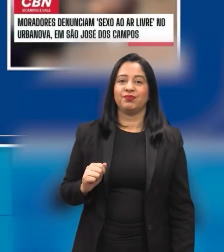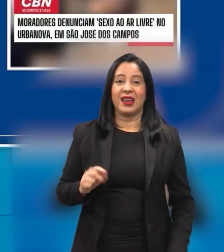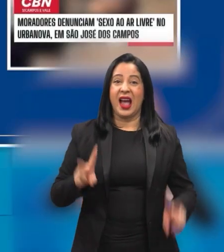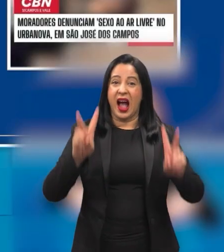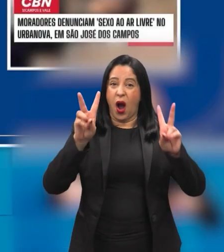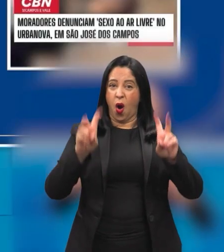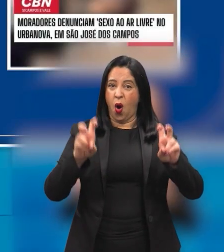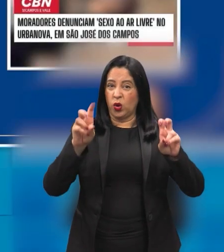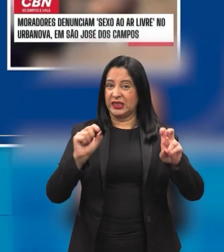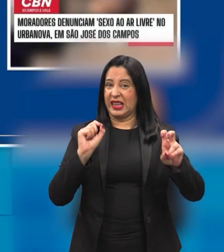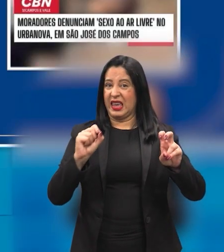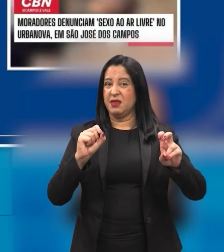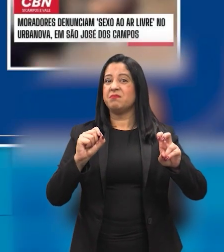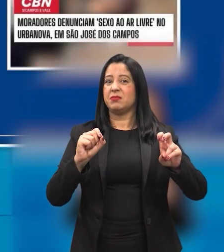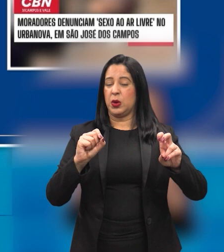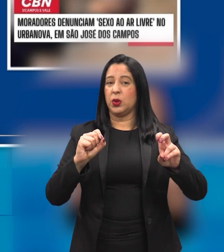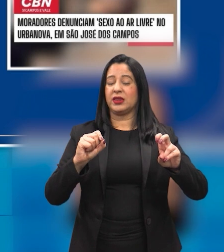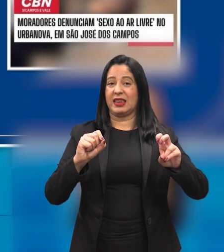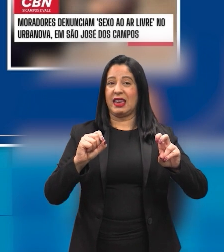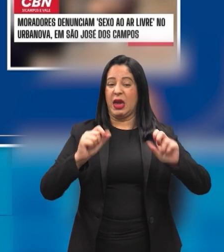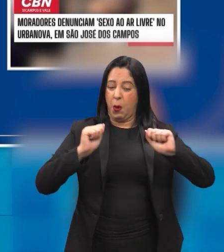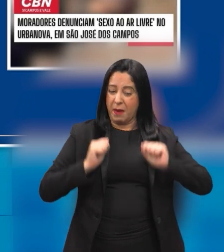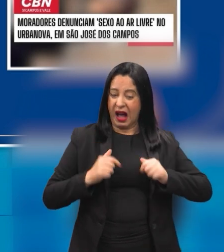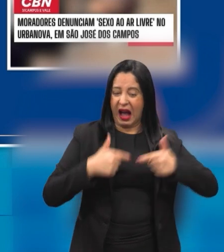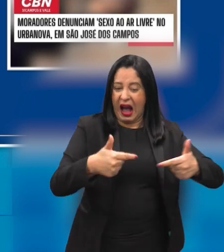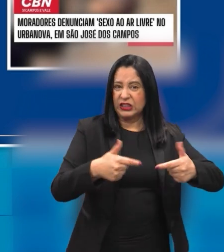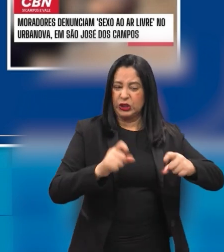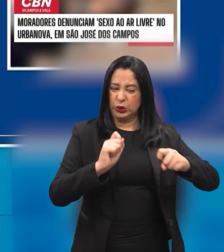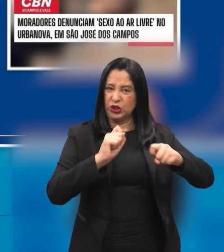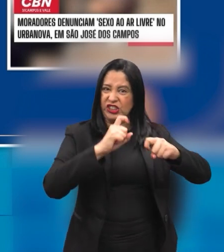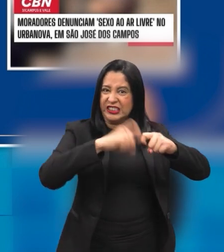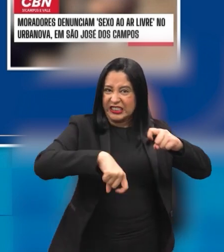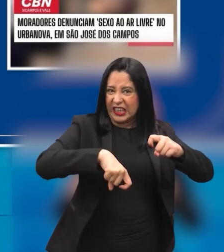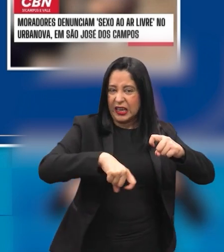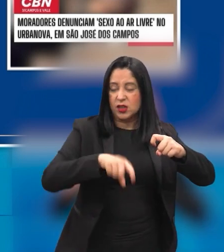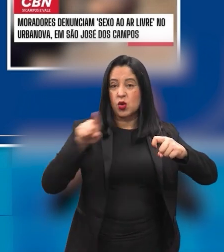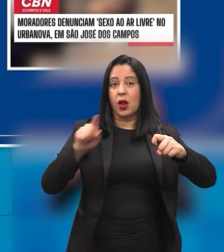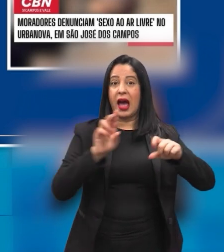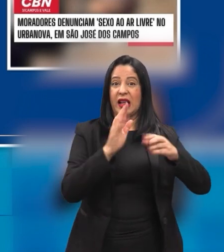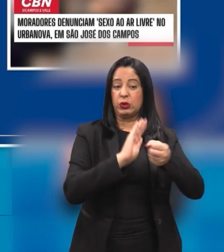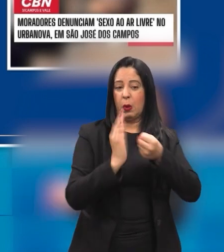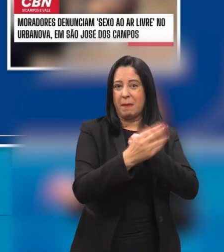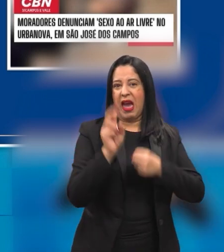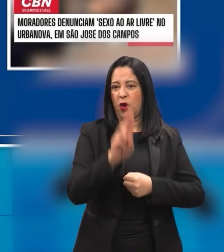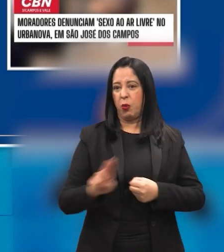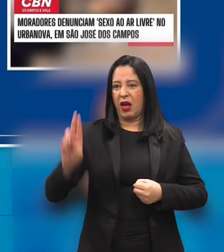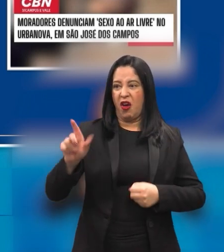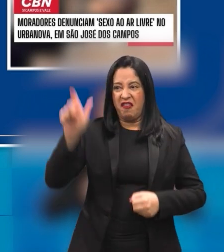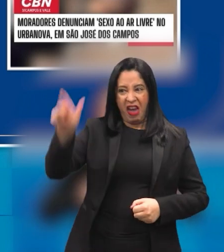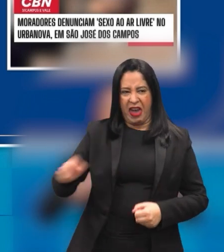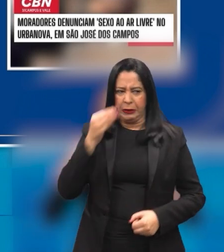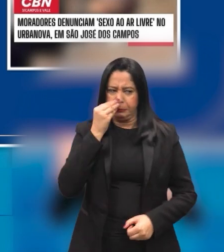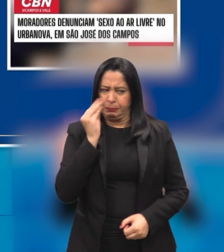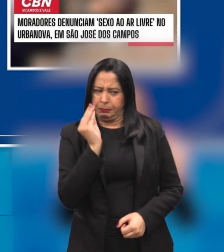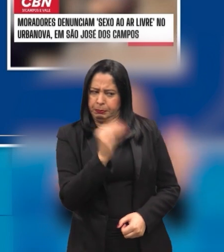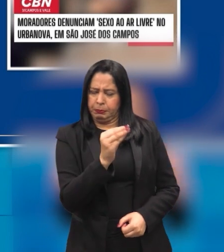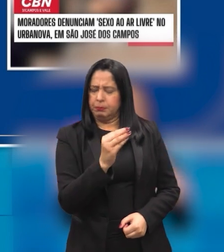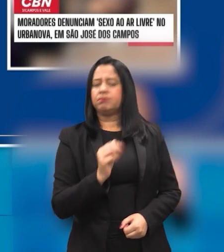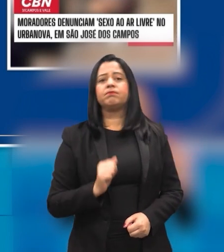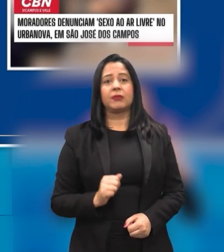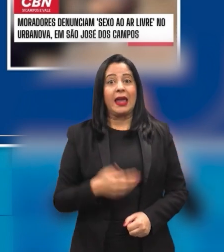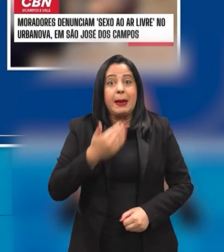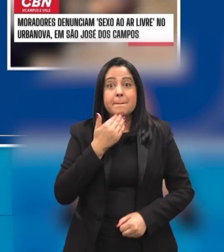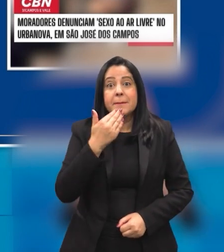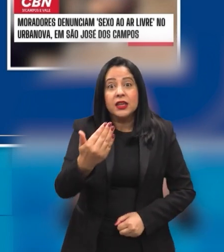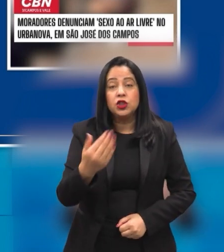repudiou a prática de um ato obsceno ocorrido no bairro Urbanova. O parlamentar pediu medidas